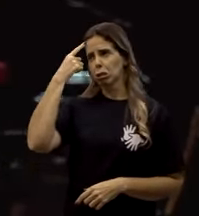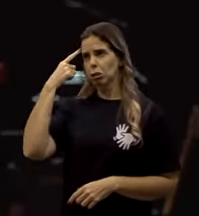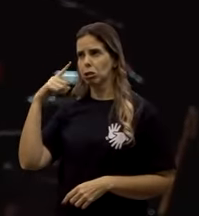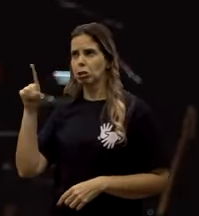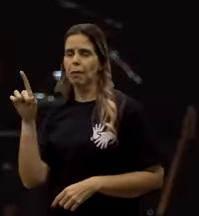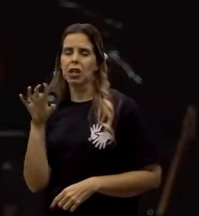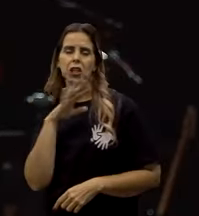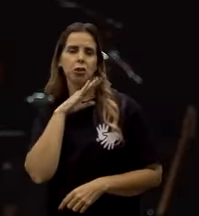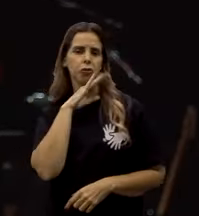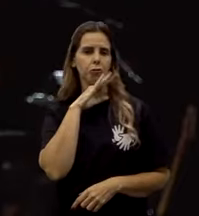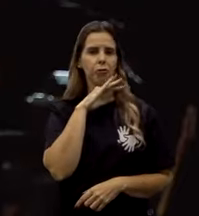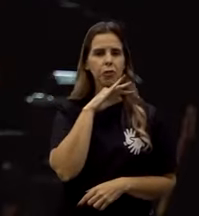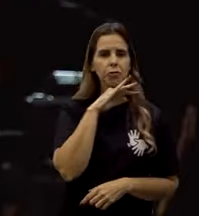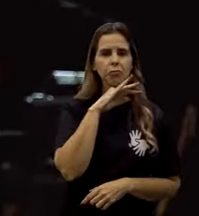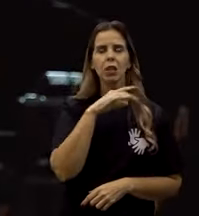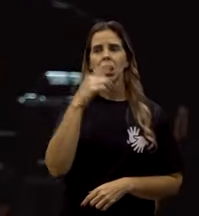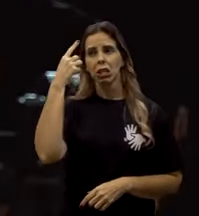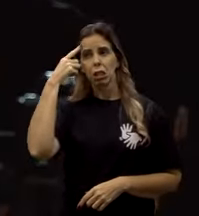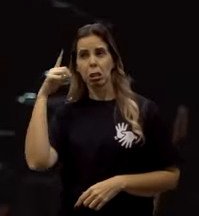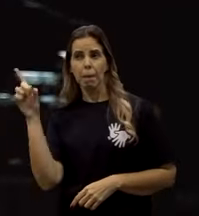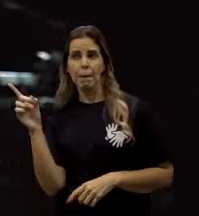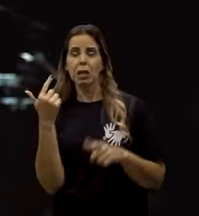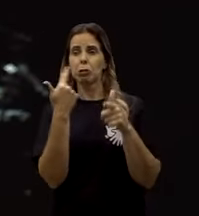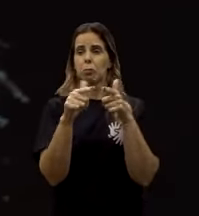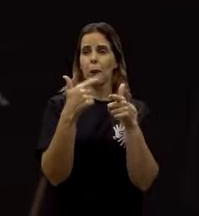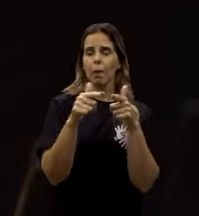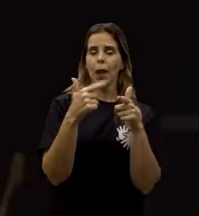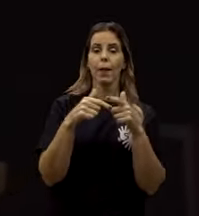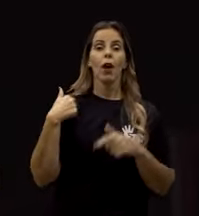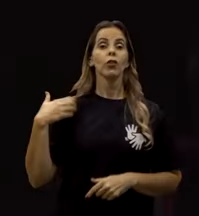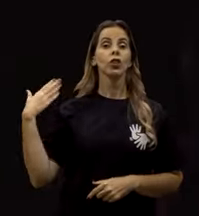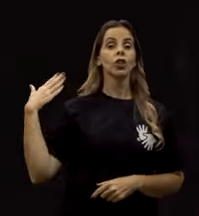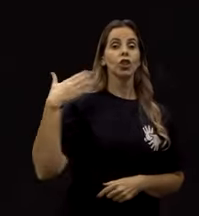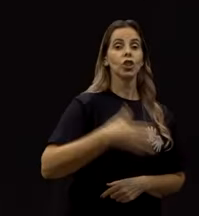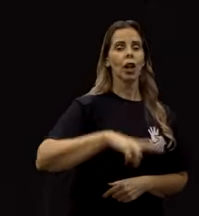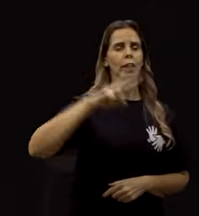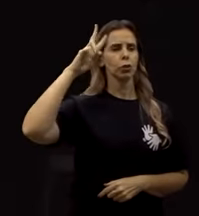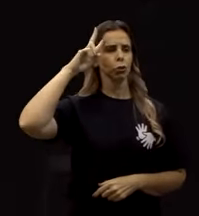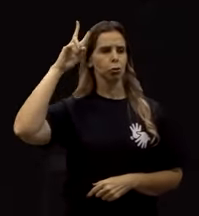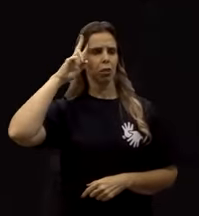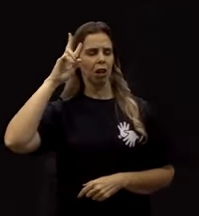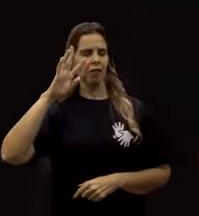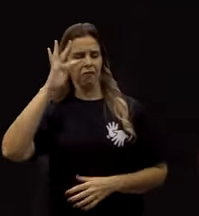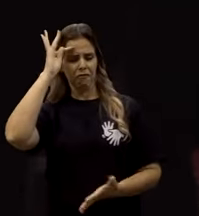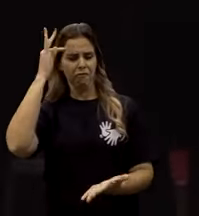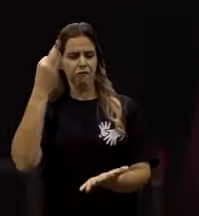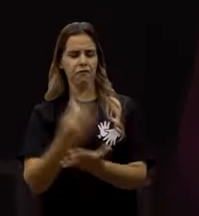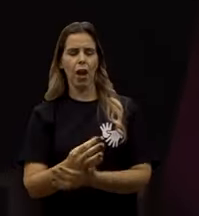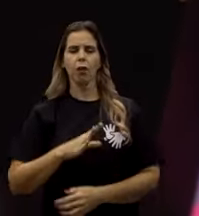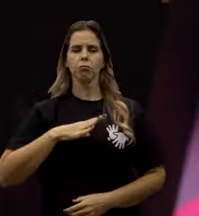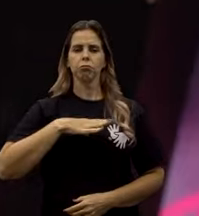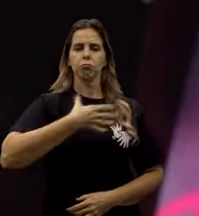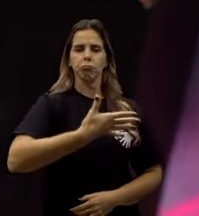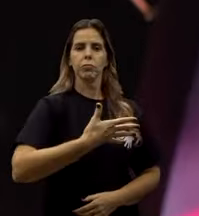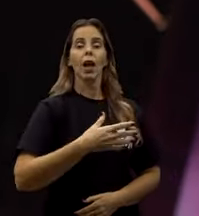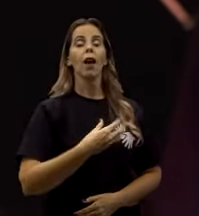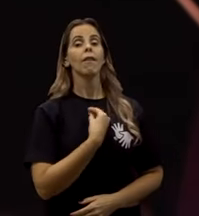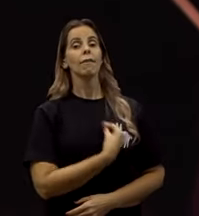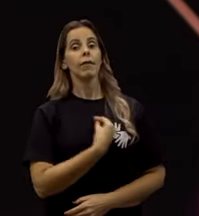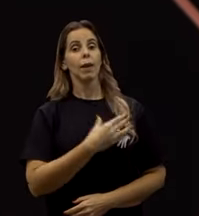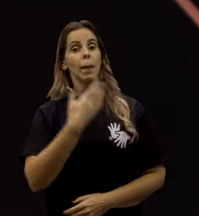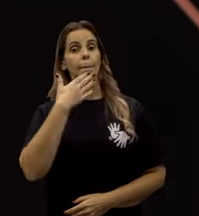impossível que ele vai vir trabalhar essa semana lá chega você segunda-feira cheio de Fé para Viver a melhor semana da tua